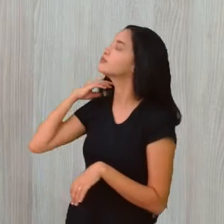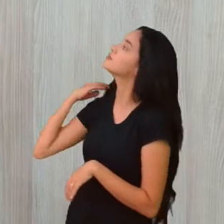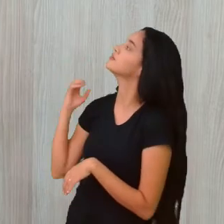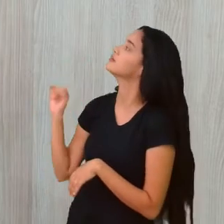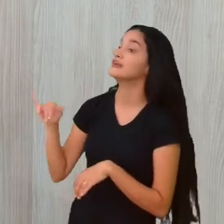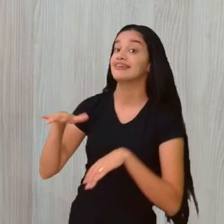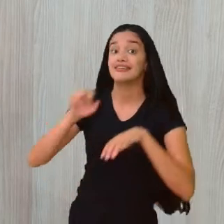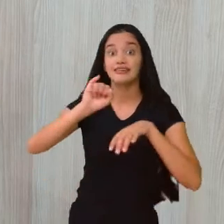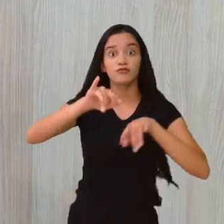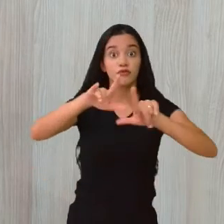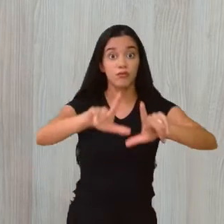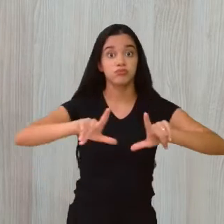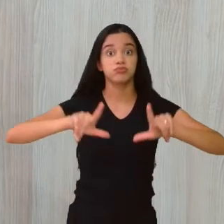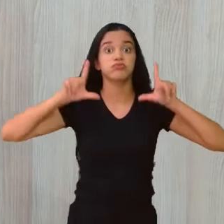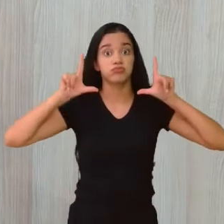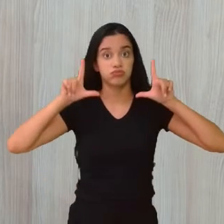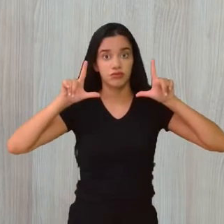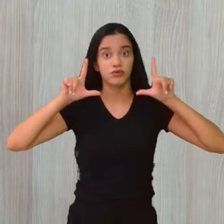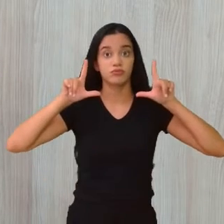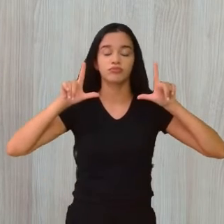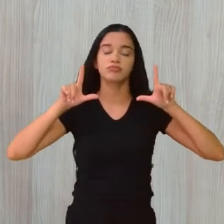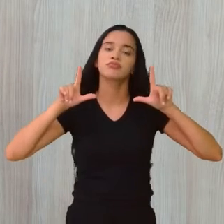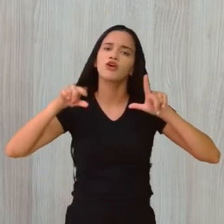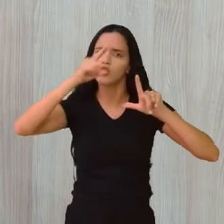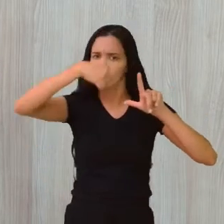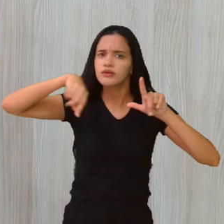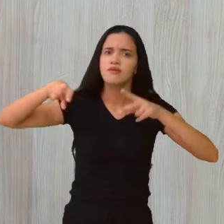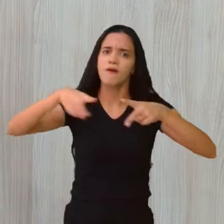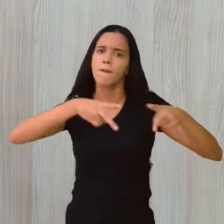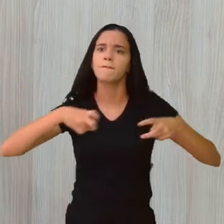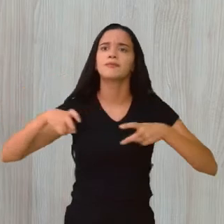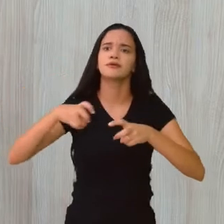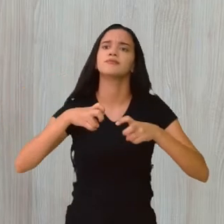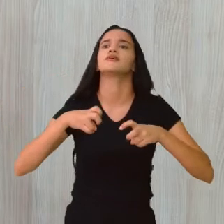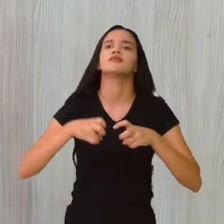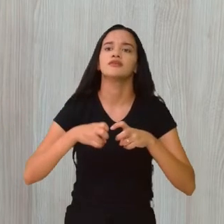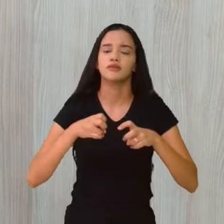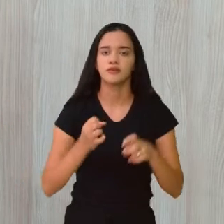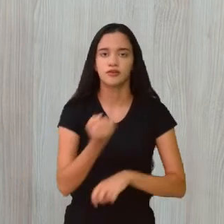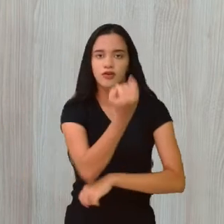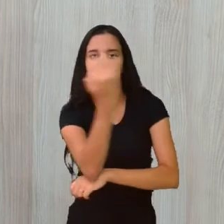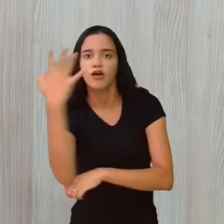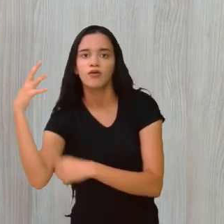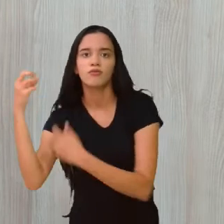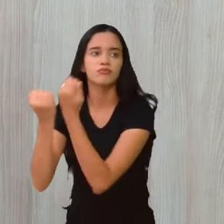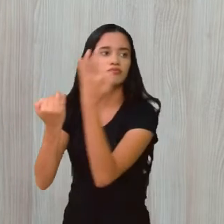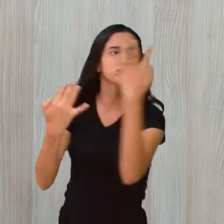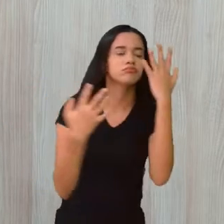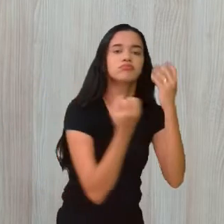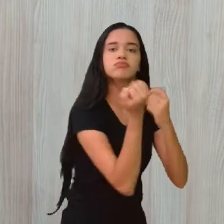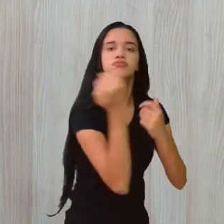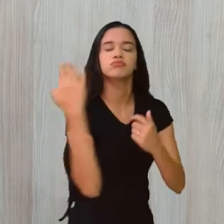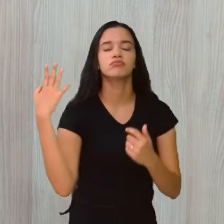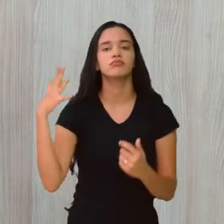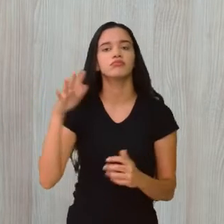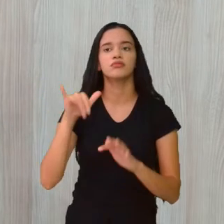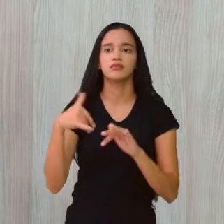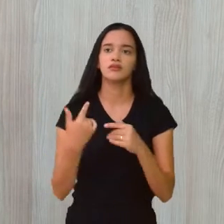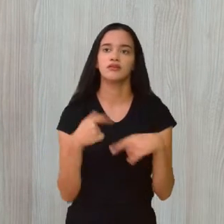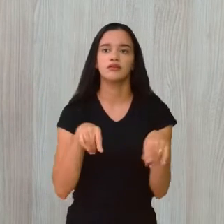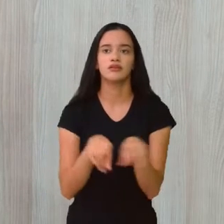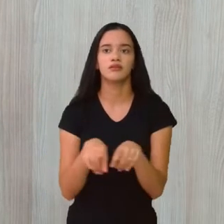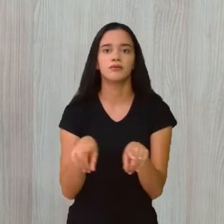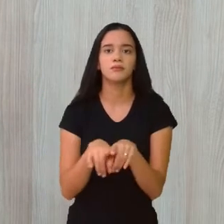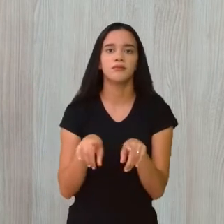zoom, vocês depois deram a oportunidade de dar um zoom, vocês vão ver que toda essa vegetação de manguezal, vão ver aí as garças,